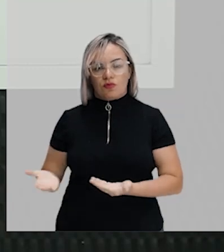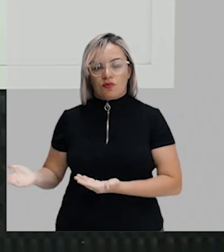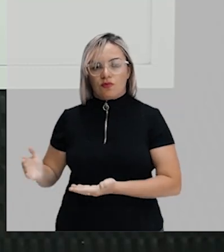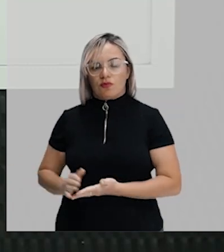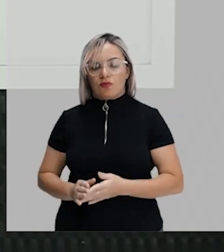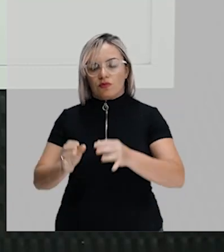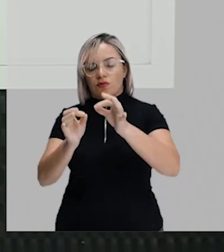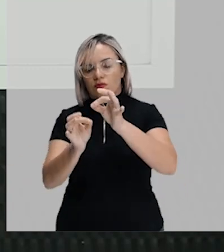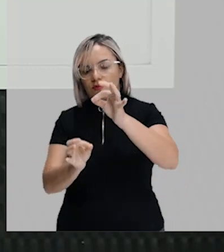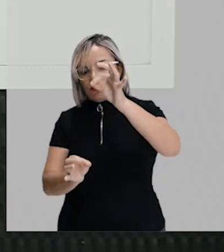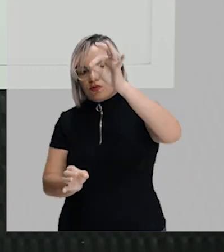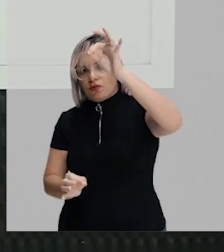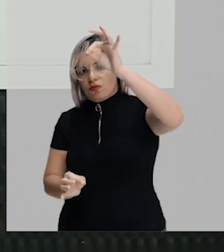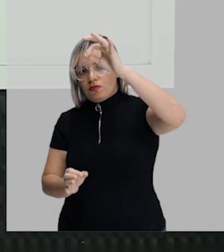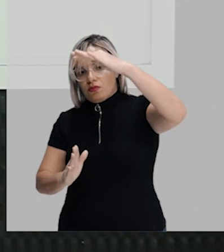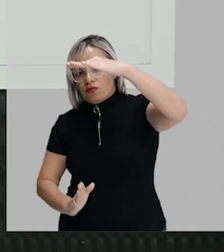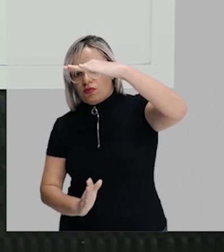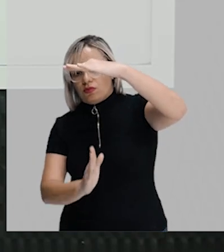máxima,